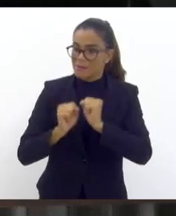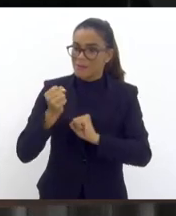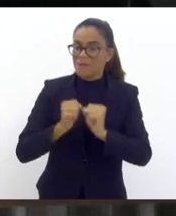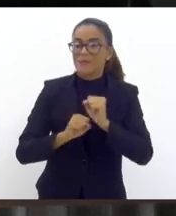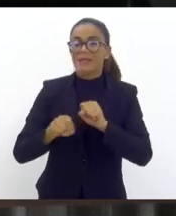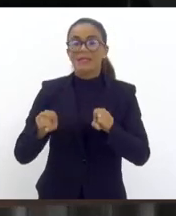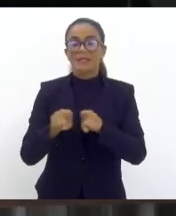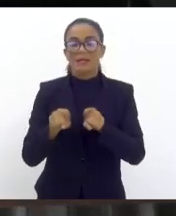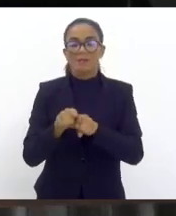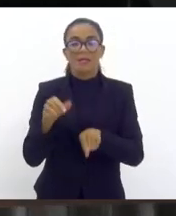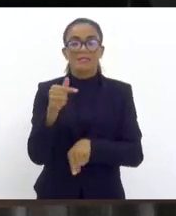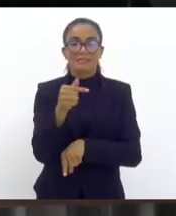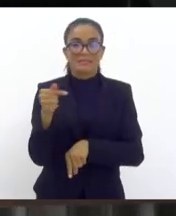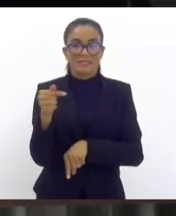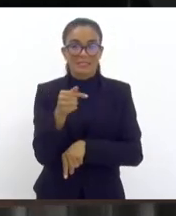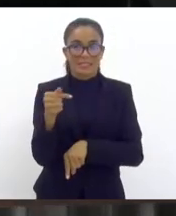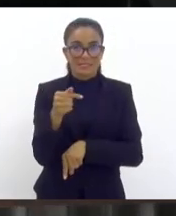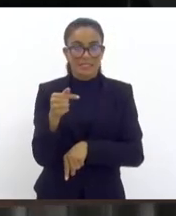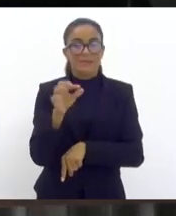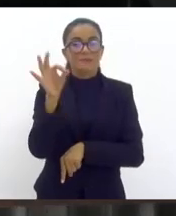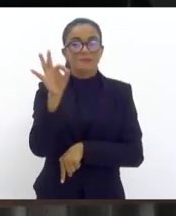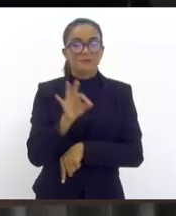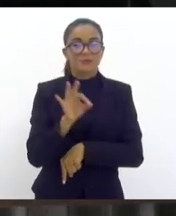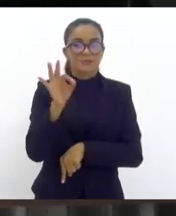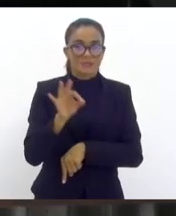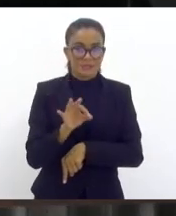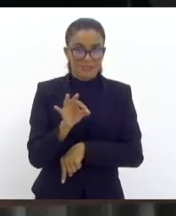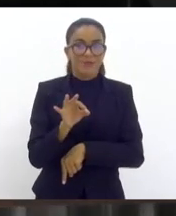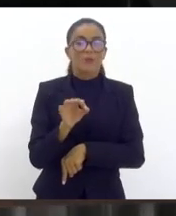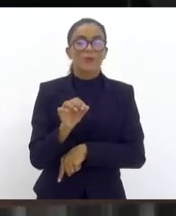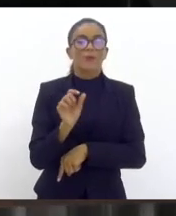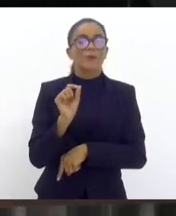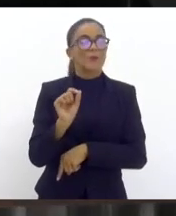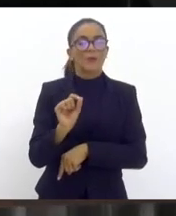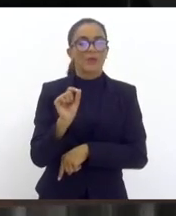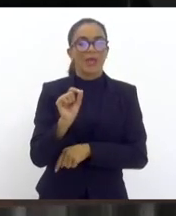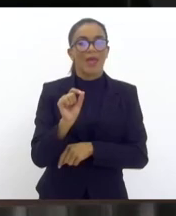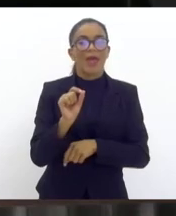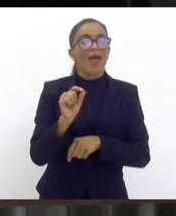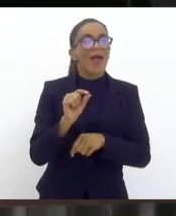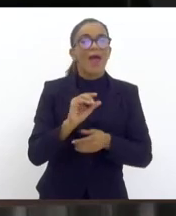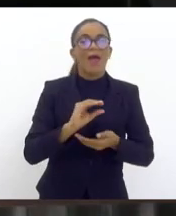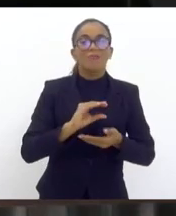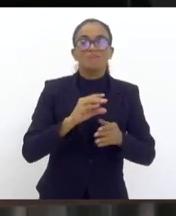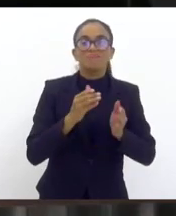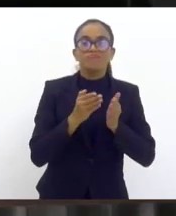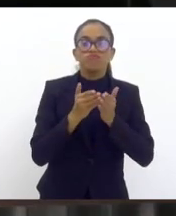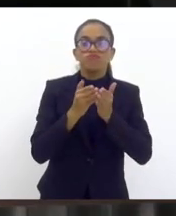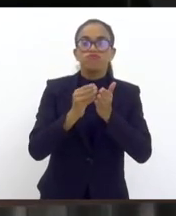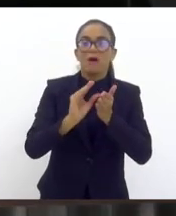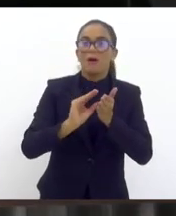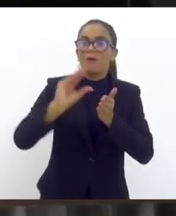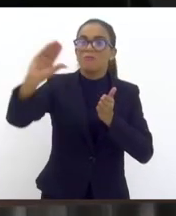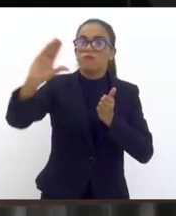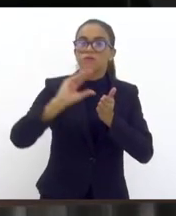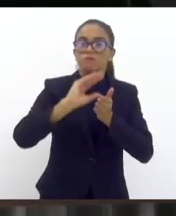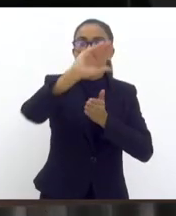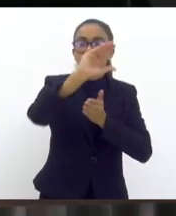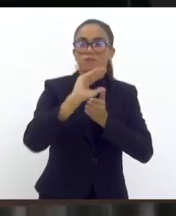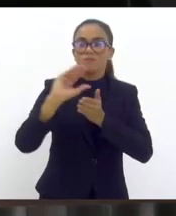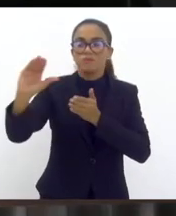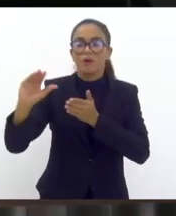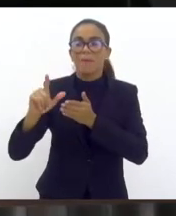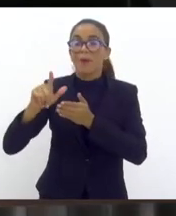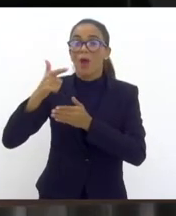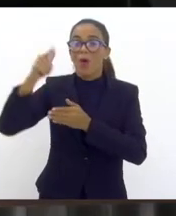e 77 por cento dessa produção é exportada o ministério